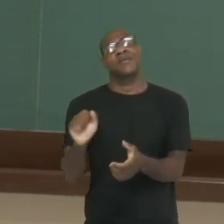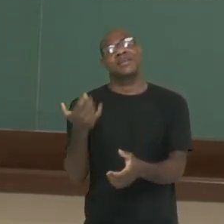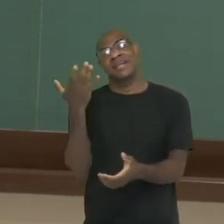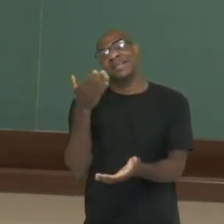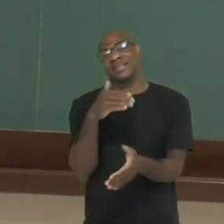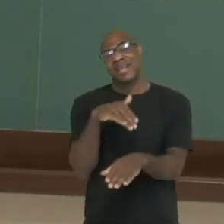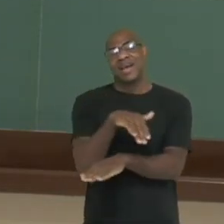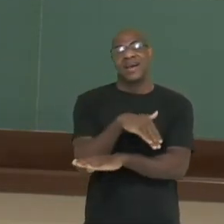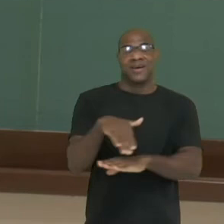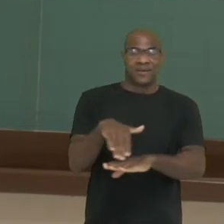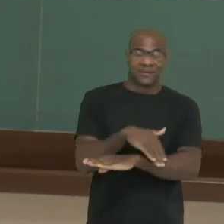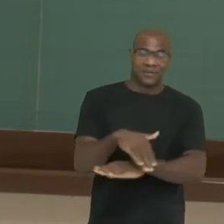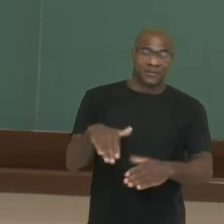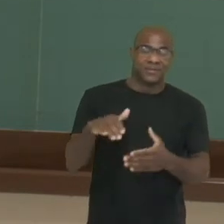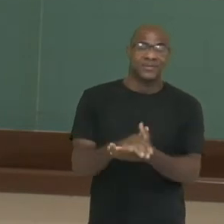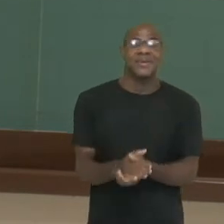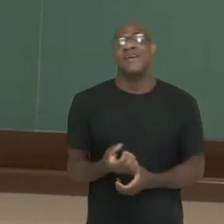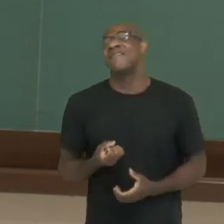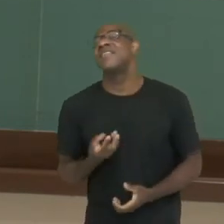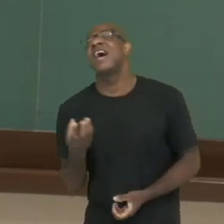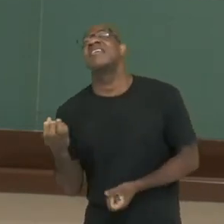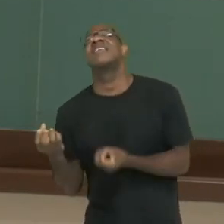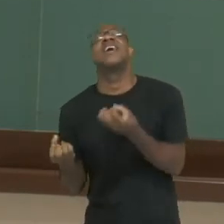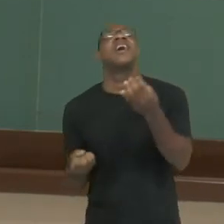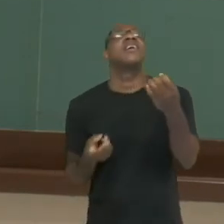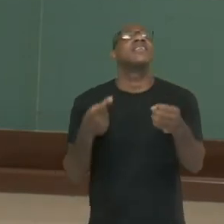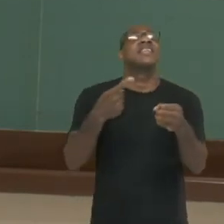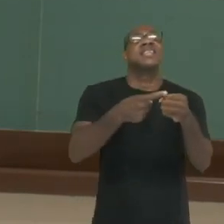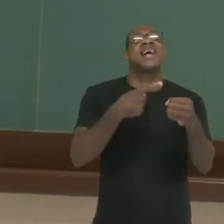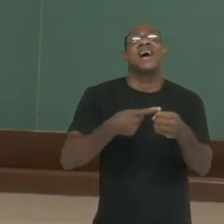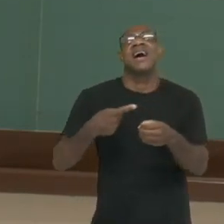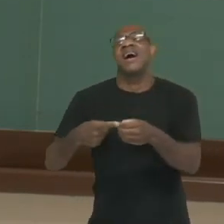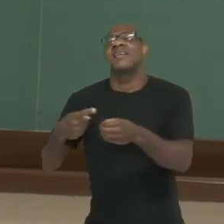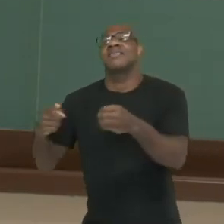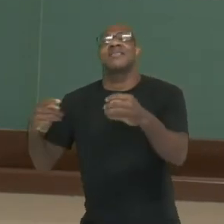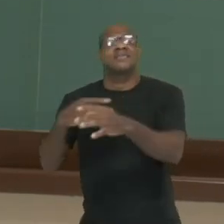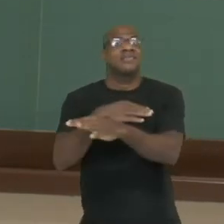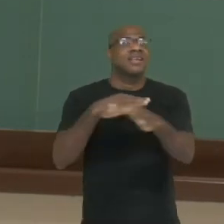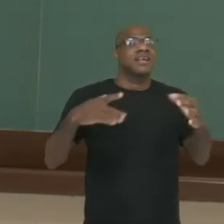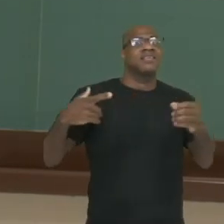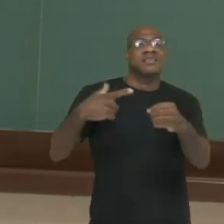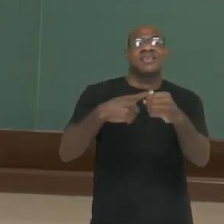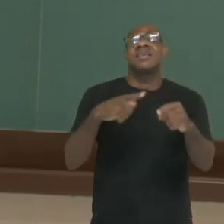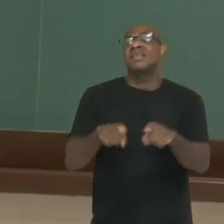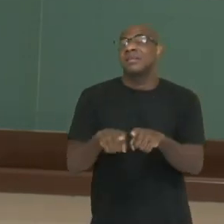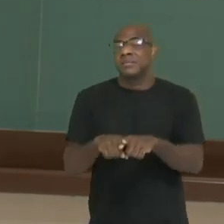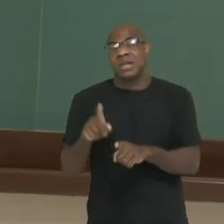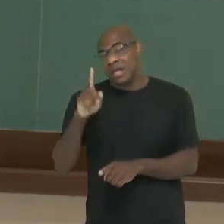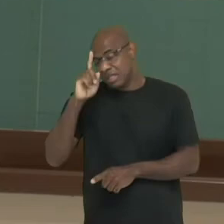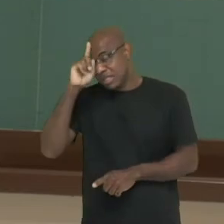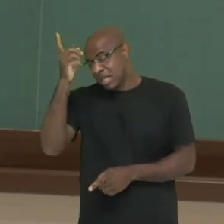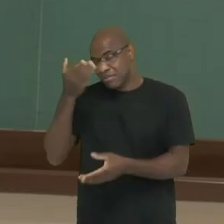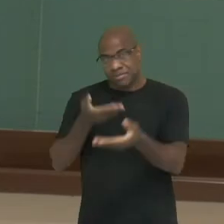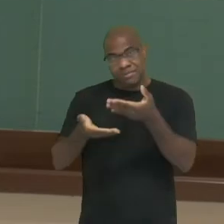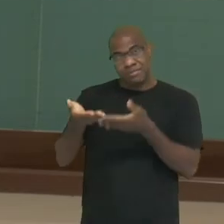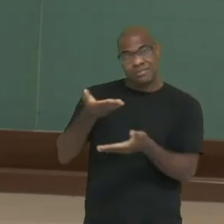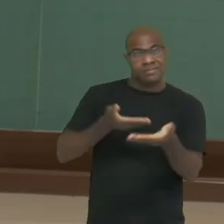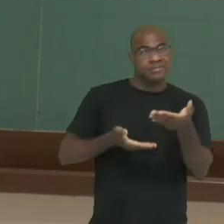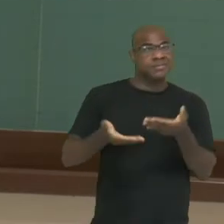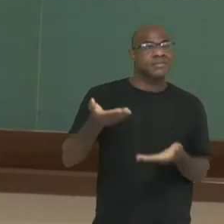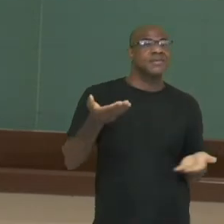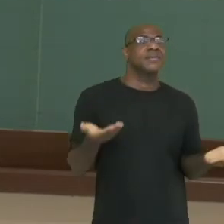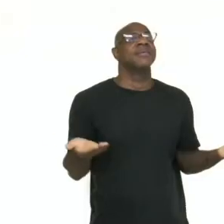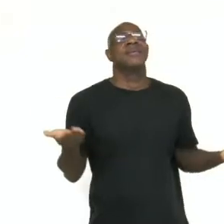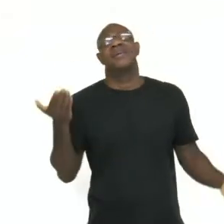né? Que eles iam viajando de cidade em cidade e também tinha essa troca aí de ideia com o público.